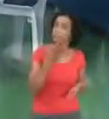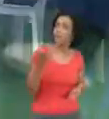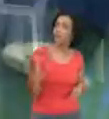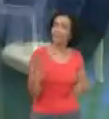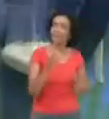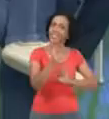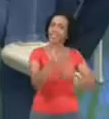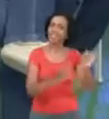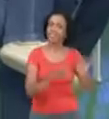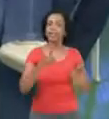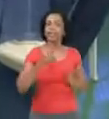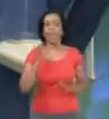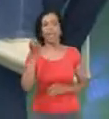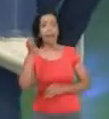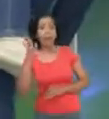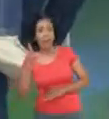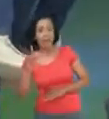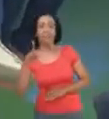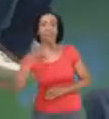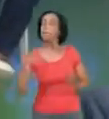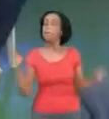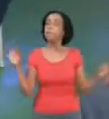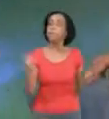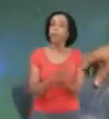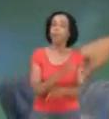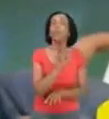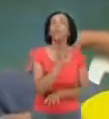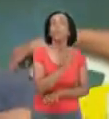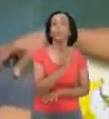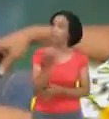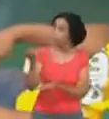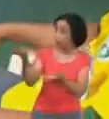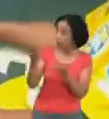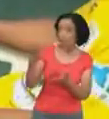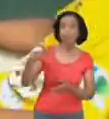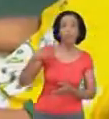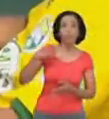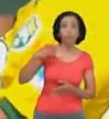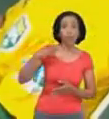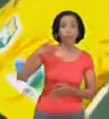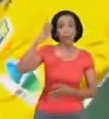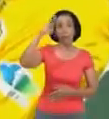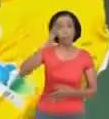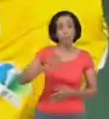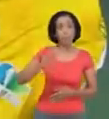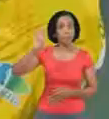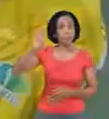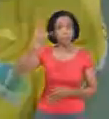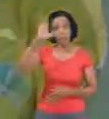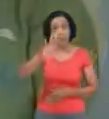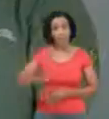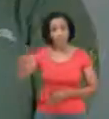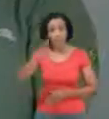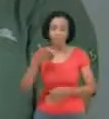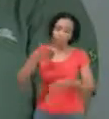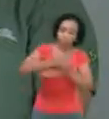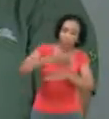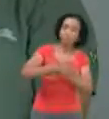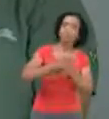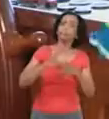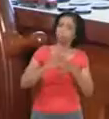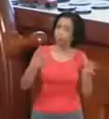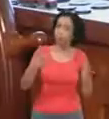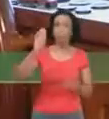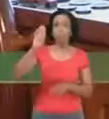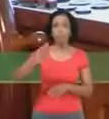bem estruturado, todo com ar-condicionado, tudo isso para receber os batistas brasileiros para trabalhar na